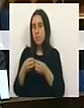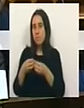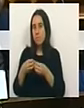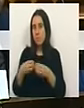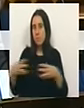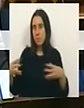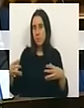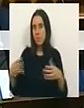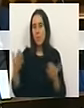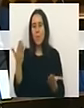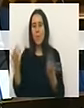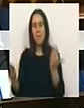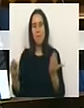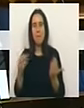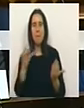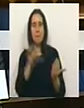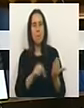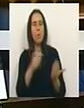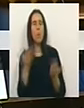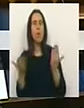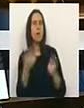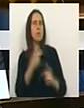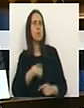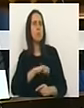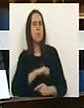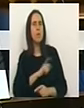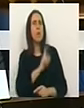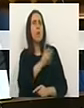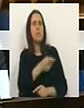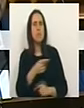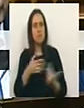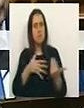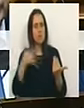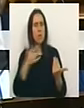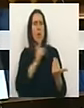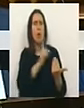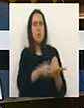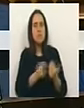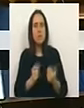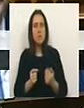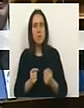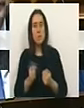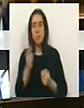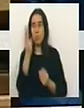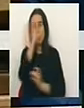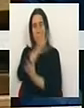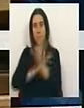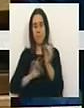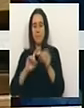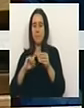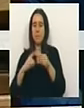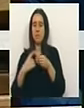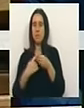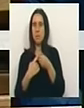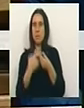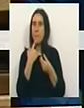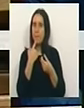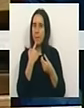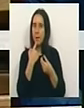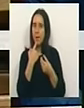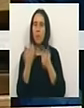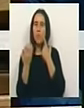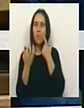mal com aquele que teve a Espanha, com aquele que teve a Irlanda, quer dizer, parceiros da União Europeia, que